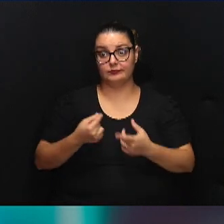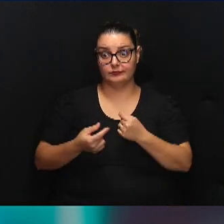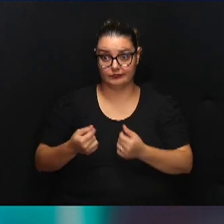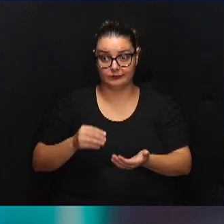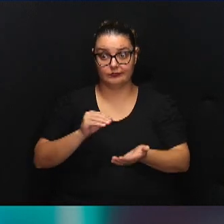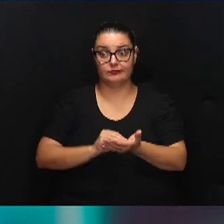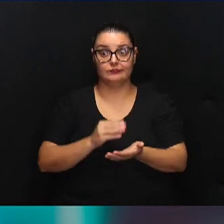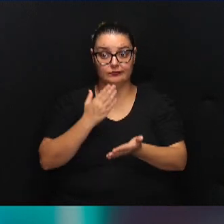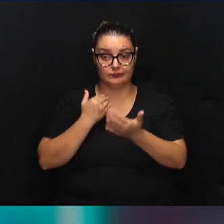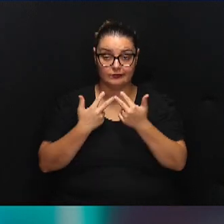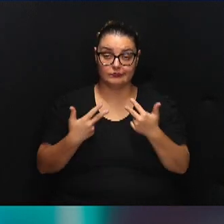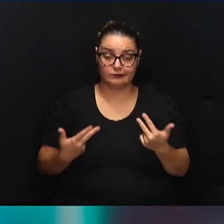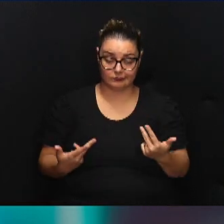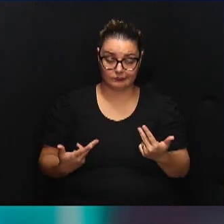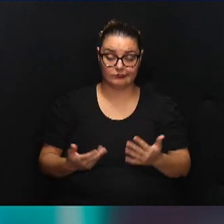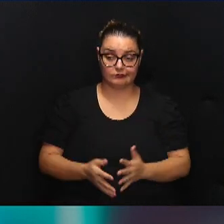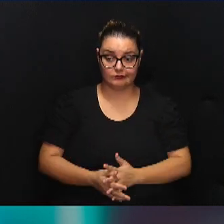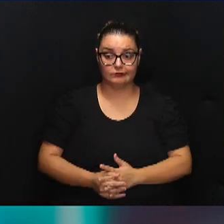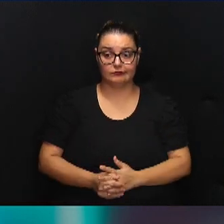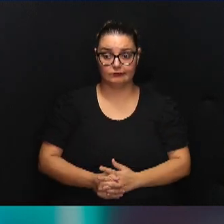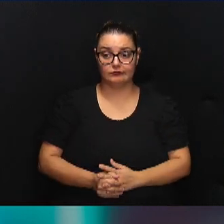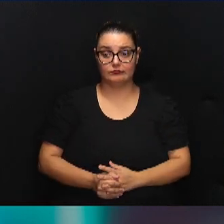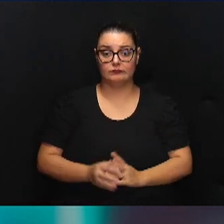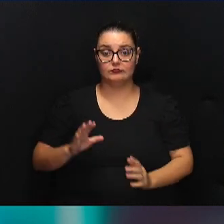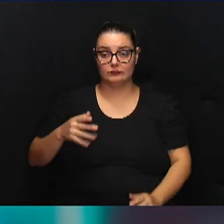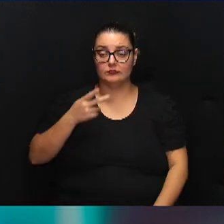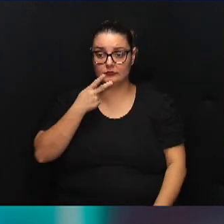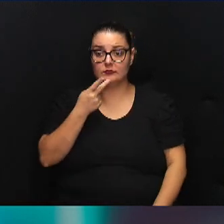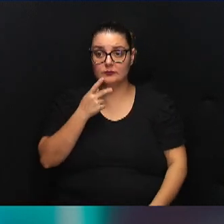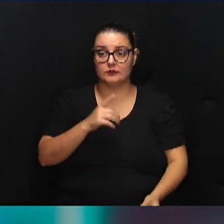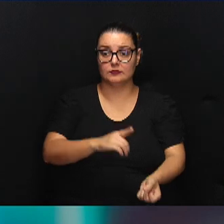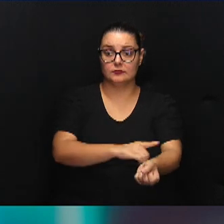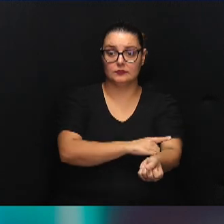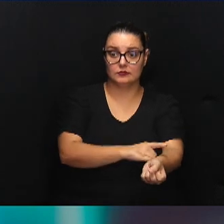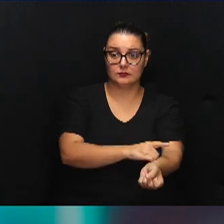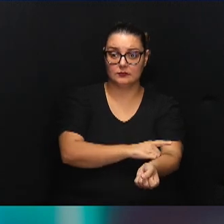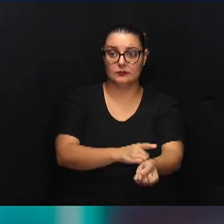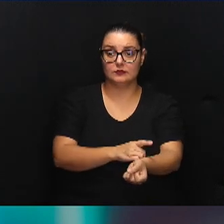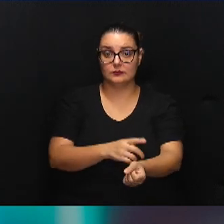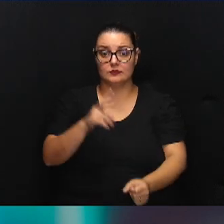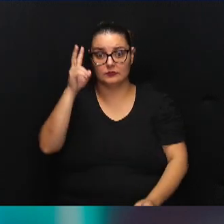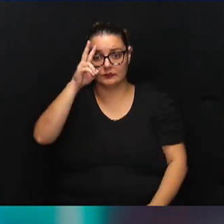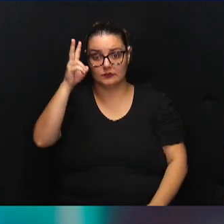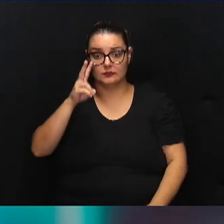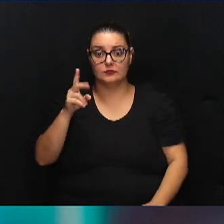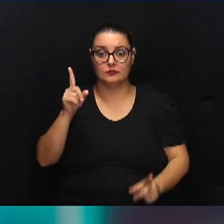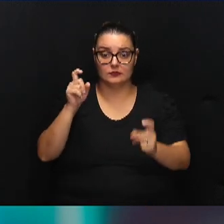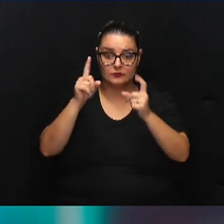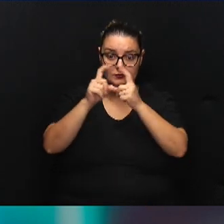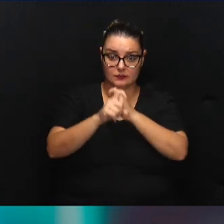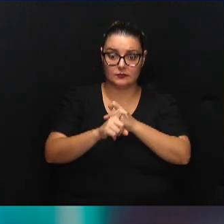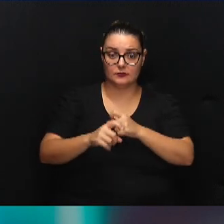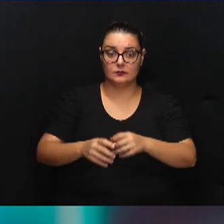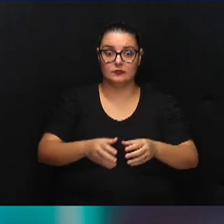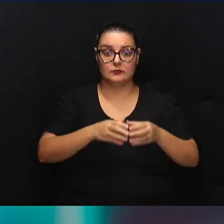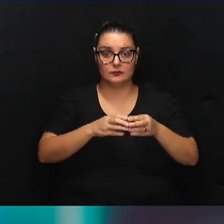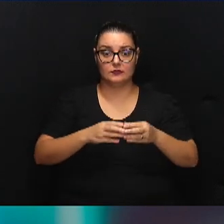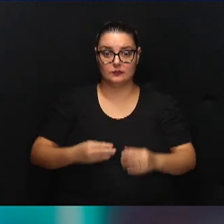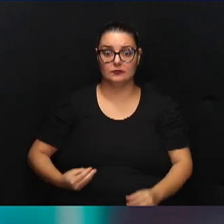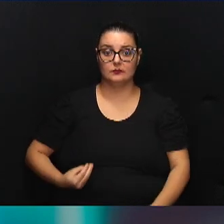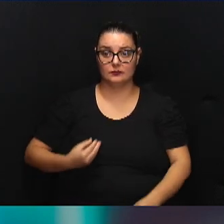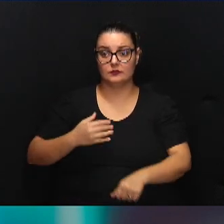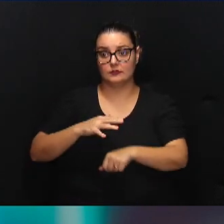de comida, né? Então, quando a gente fala de diabetes, tem que lembrar que é muito difícil conviver com essa doença,